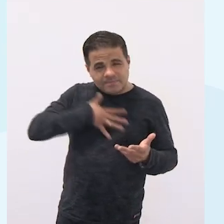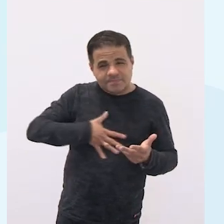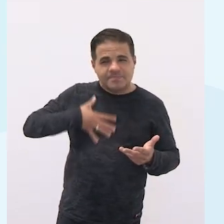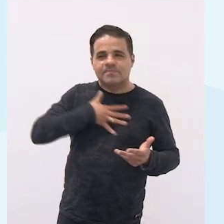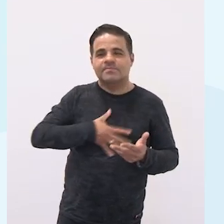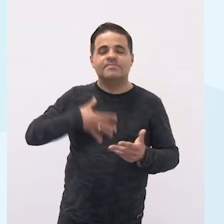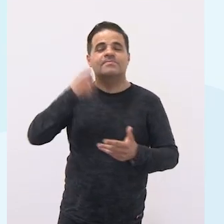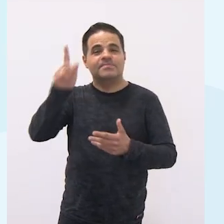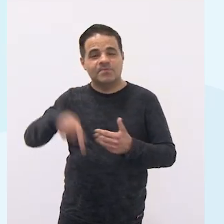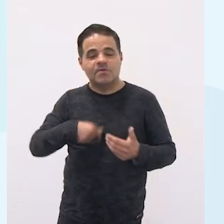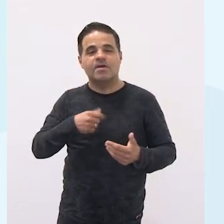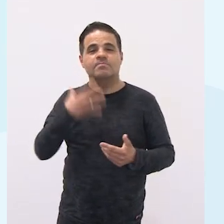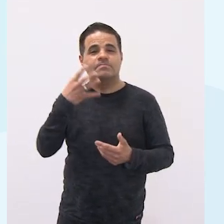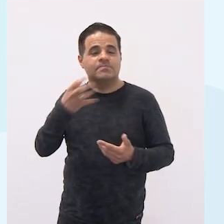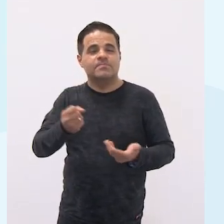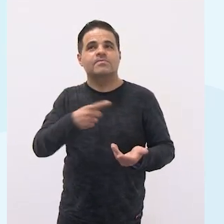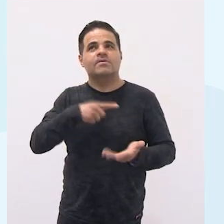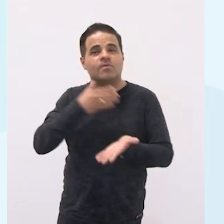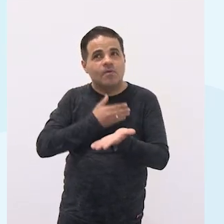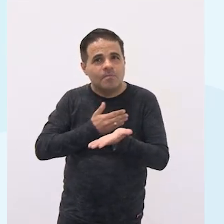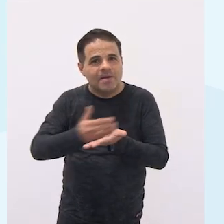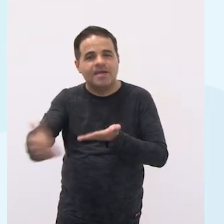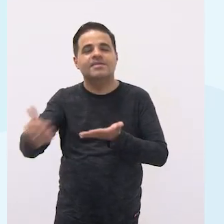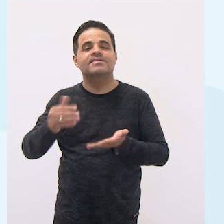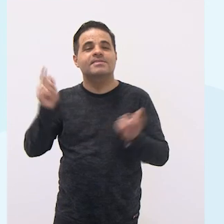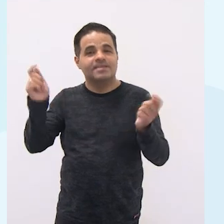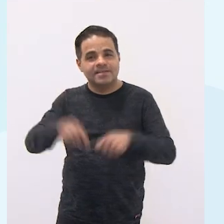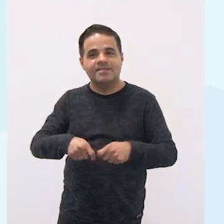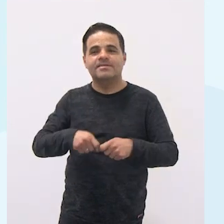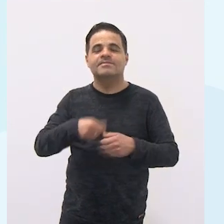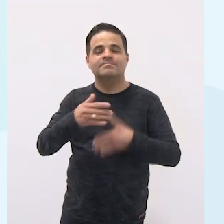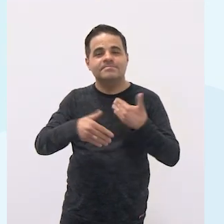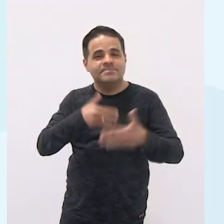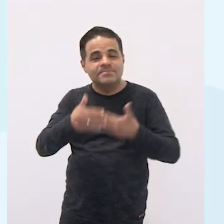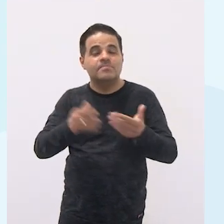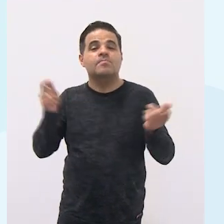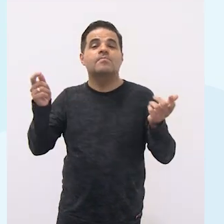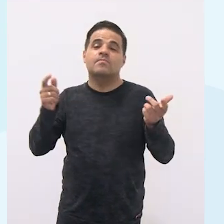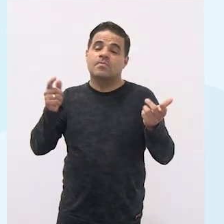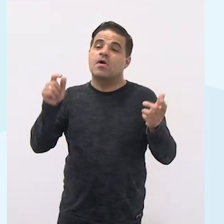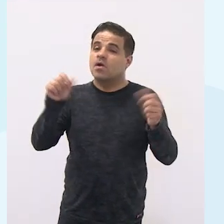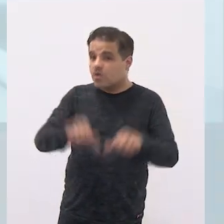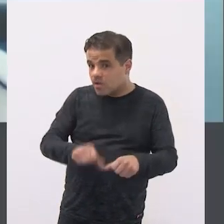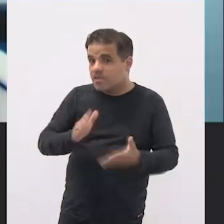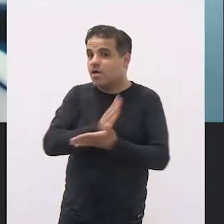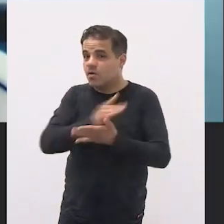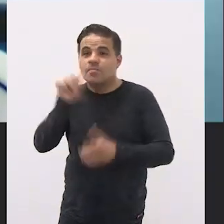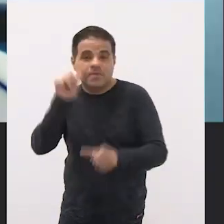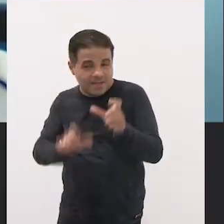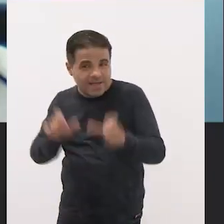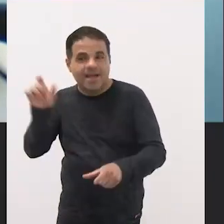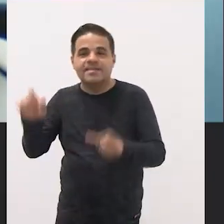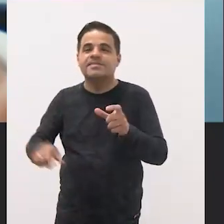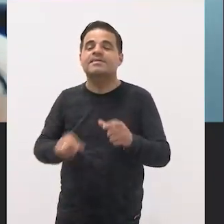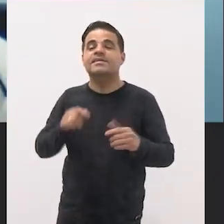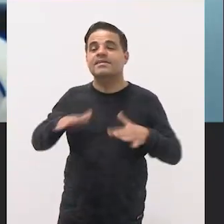a resolução é o tempo que começa para começar tudo de novo. E olha, dessas mulheres